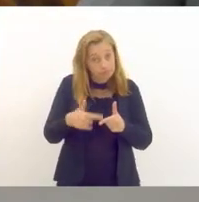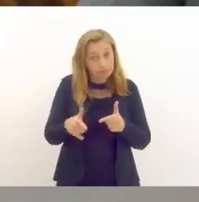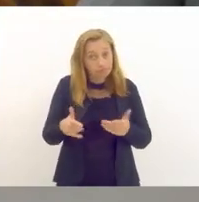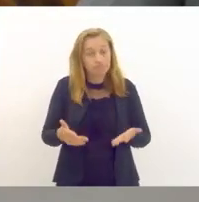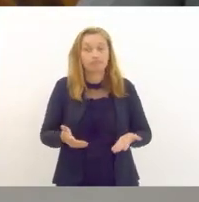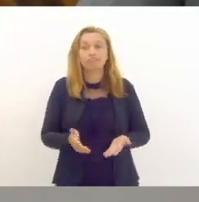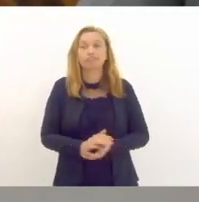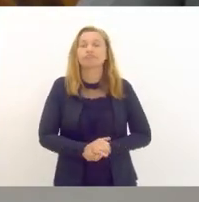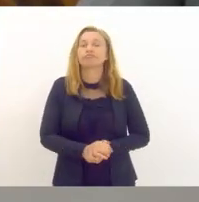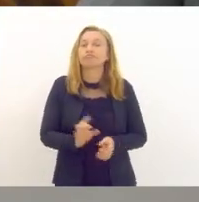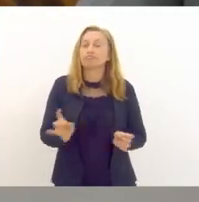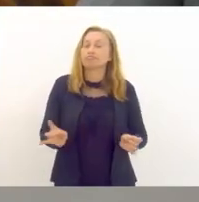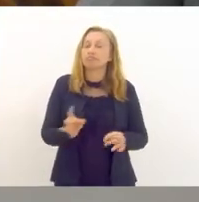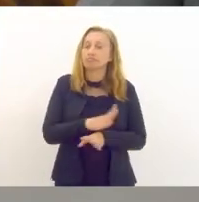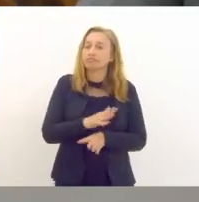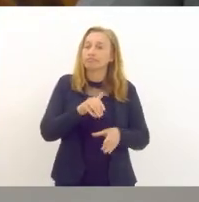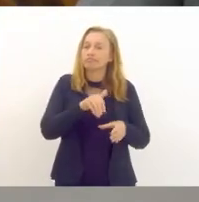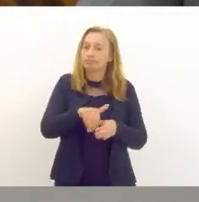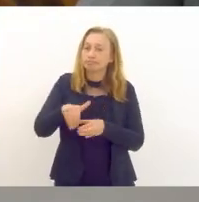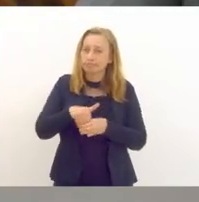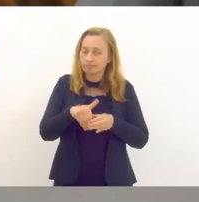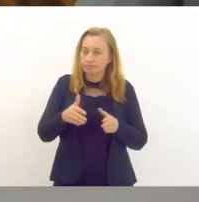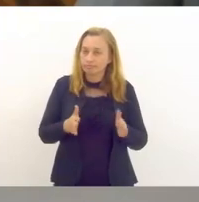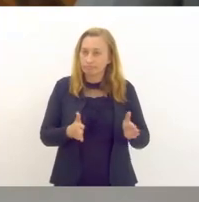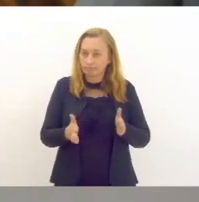Acabou as eleições